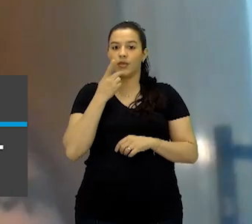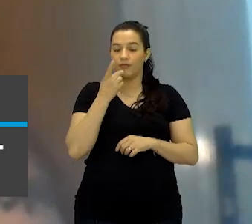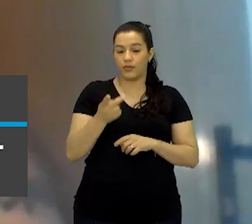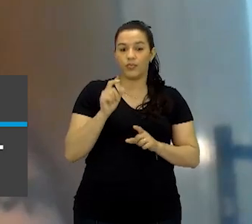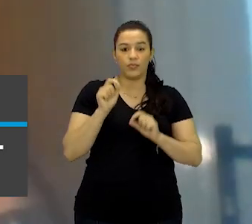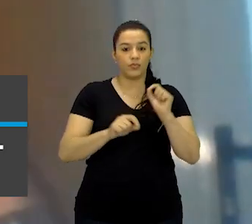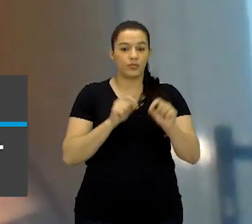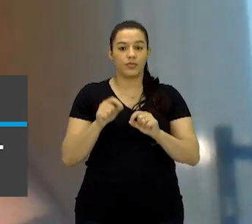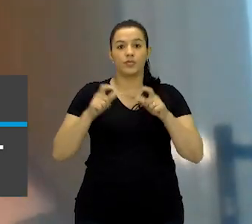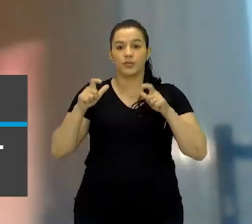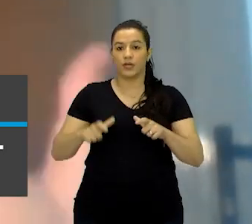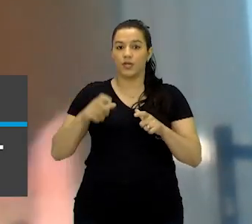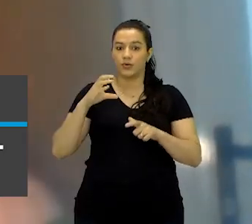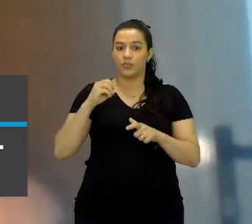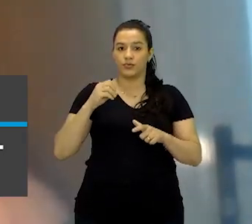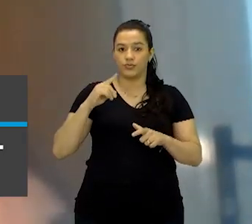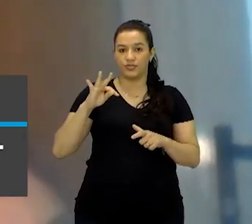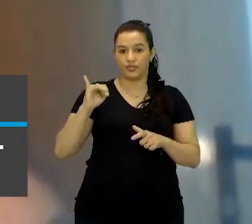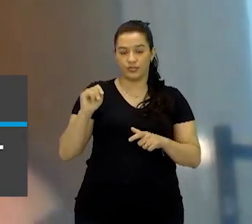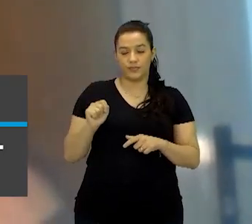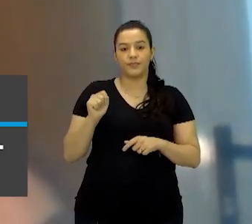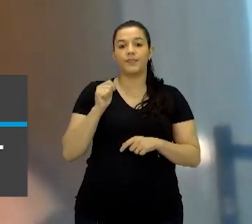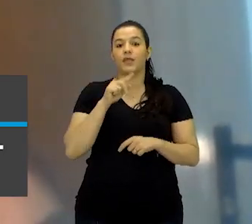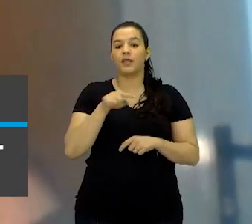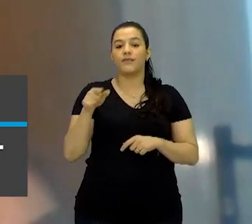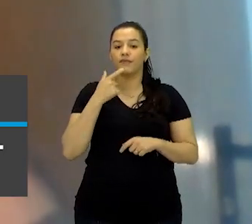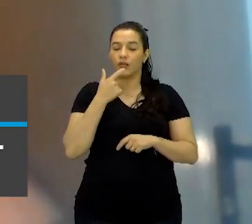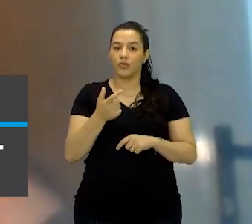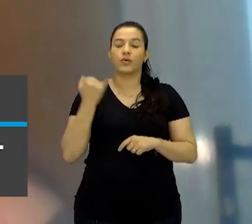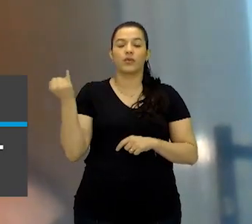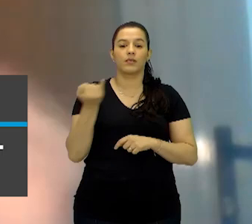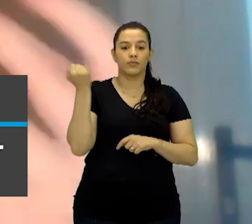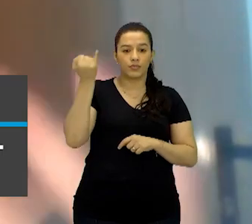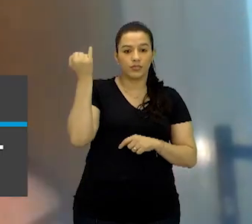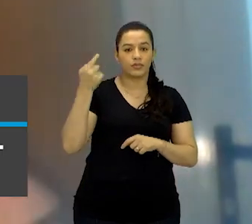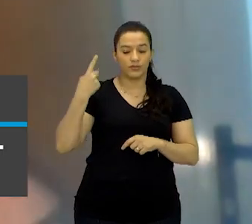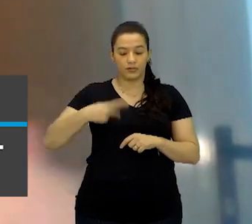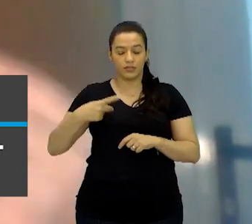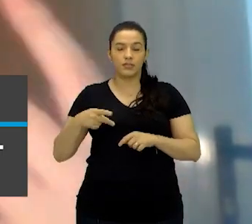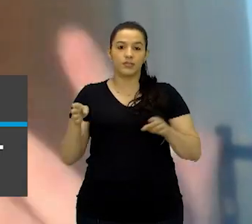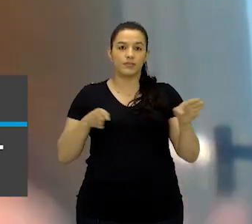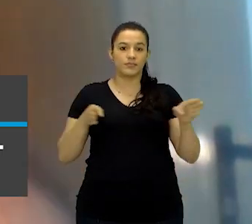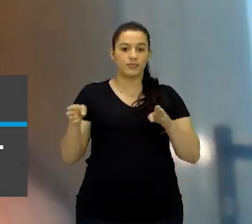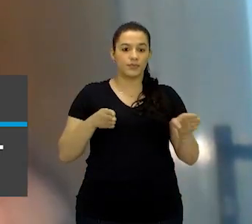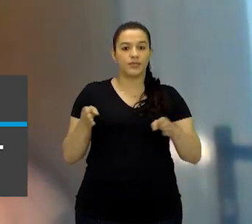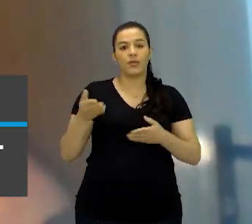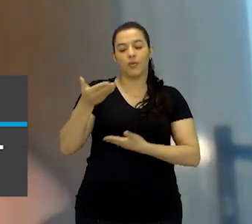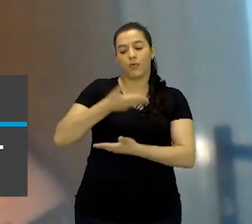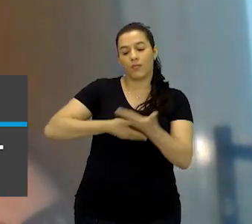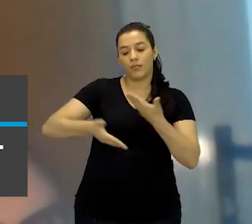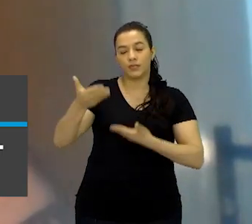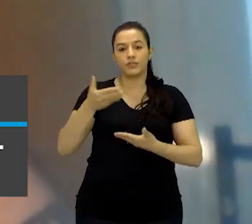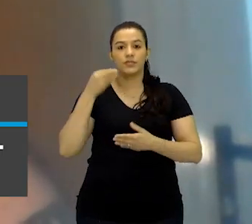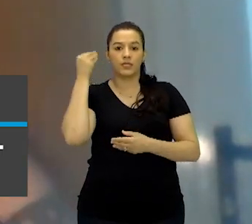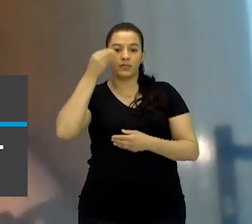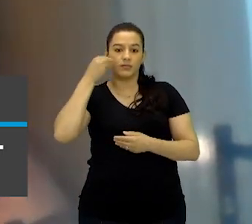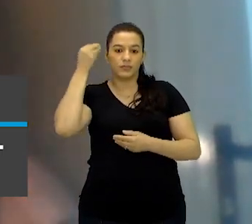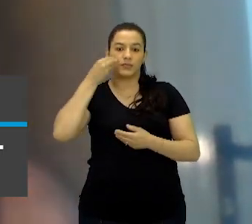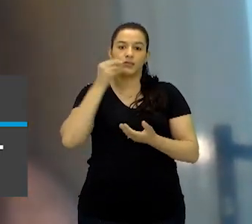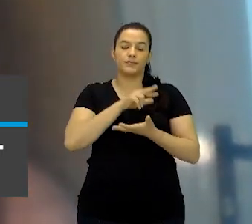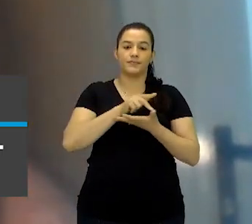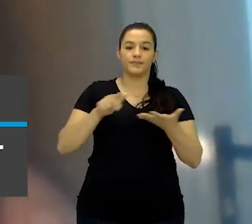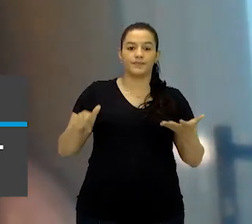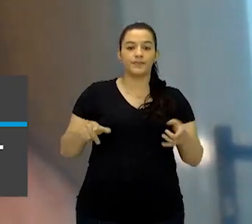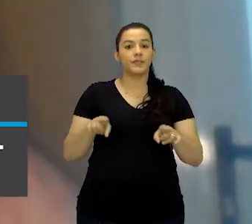Neves, em Cotia, né? Então, ele fala assim, é importante, realmente, nesse momento, dividir, compartilhar experiências, né? E